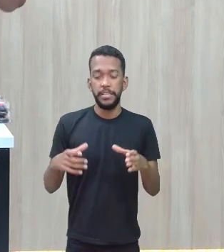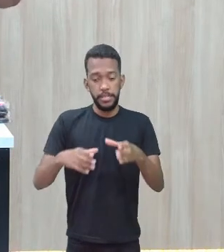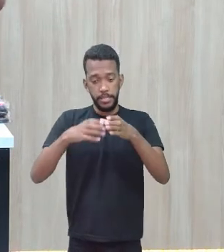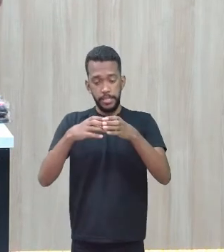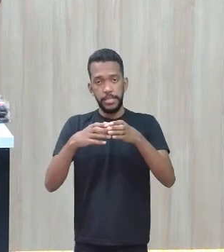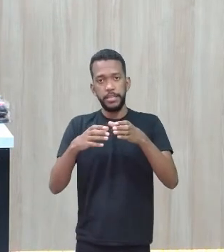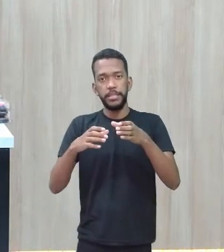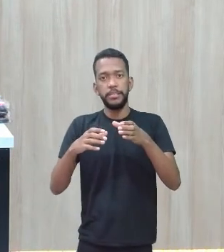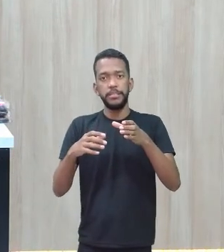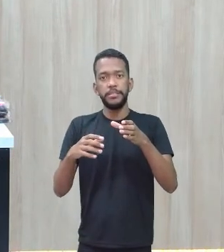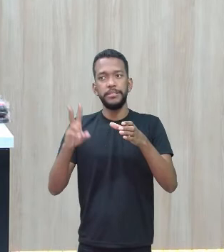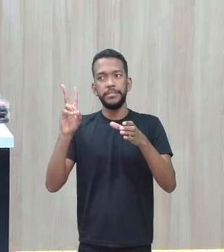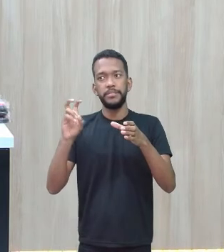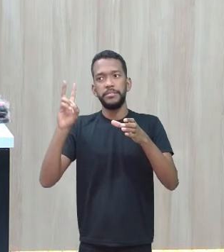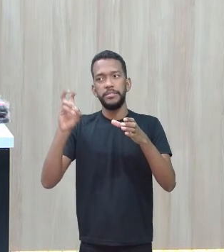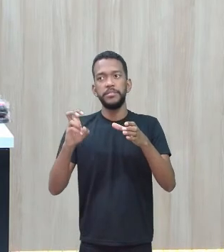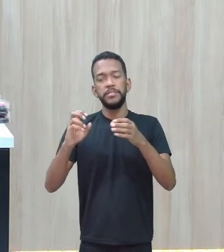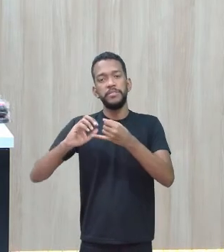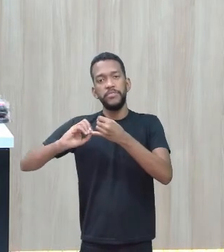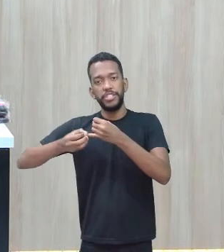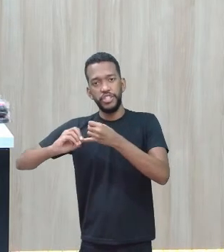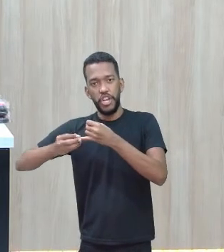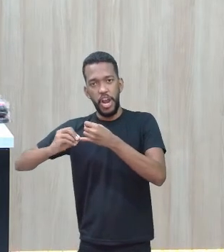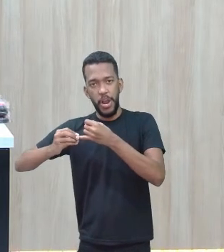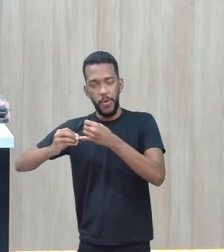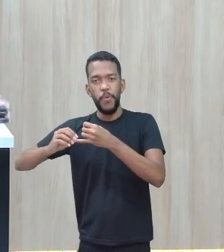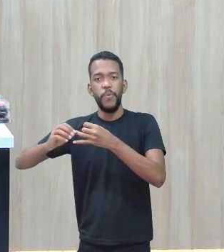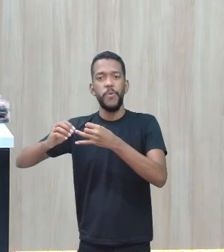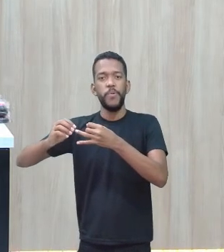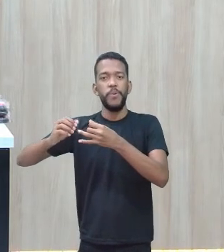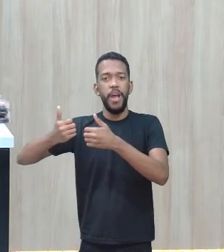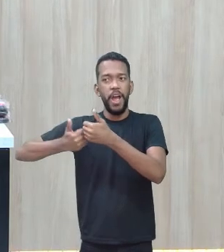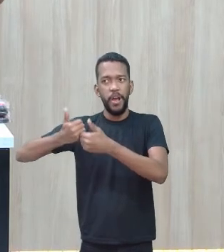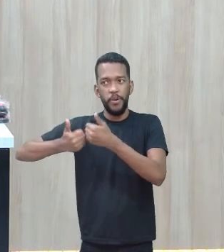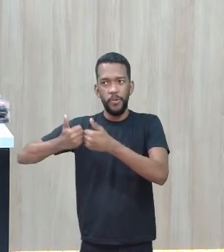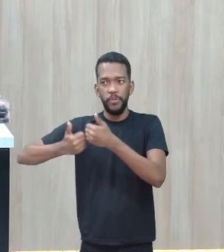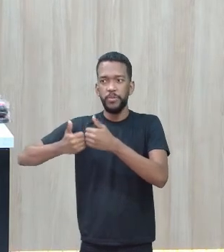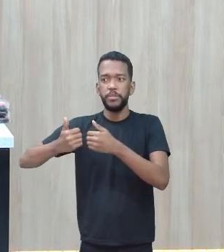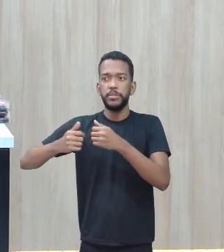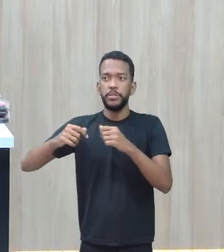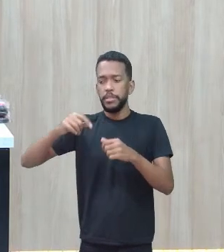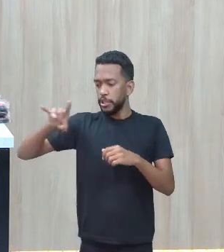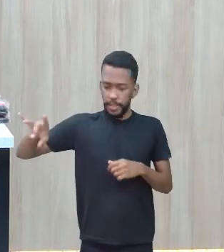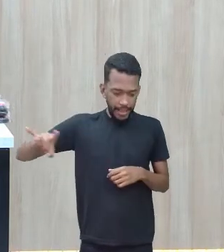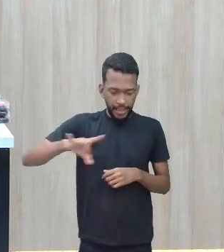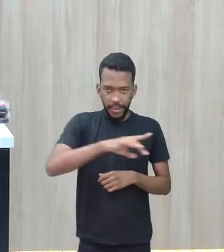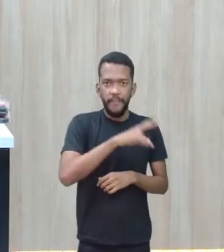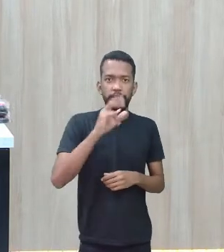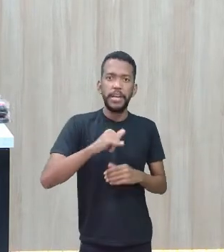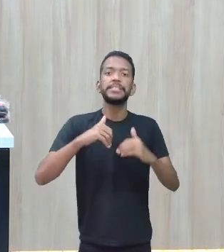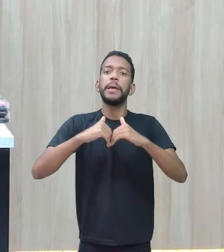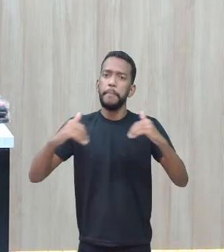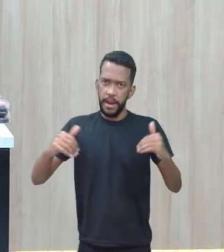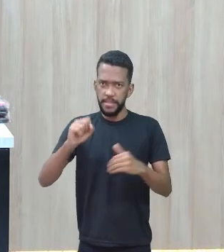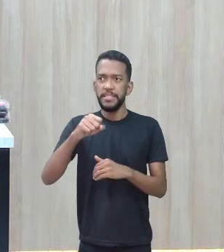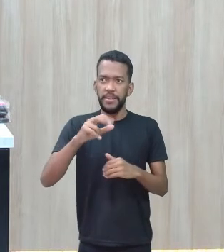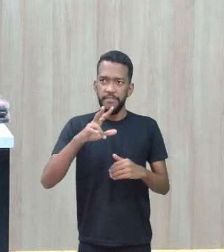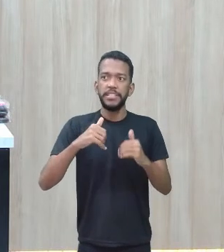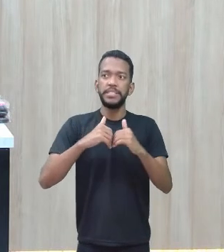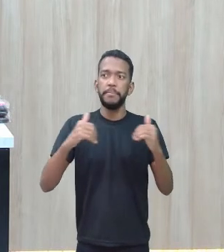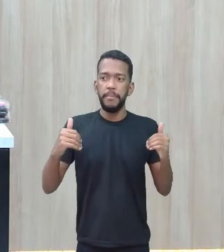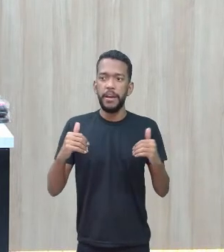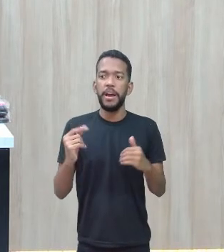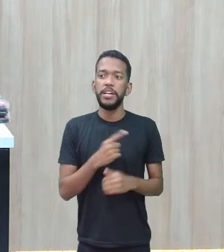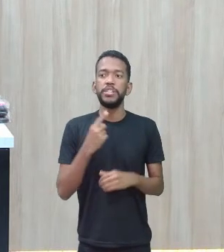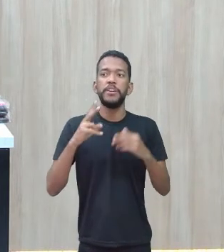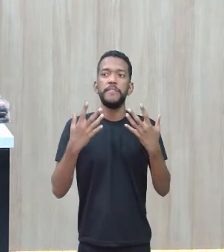grãos de feijão, do arroz e assim de todos eles? Como é que a gente vai separar? Então, nós